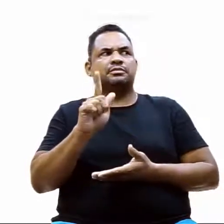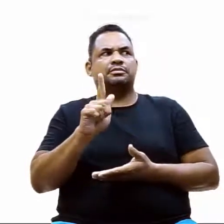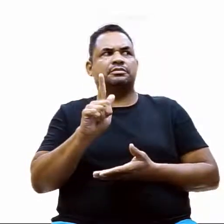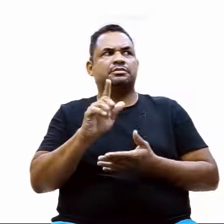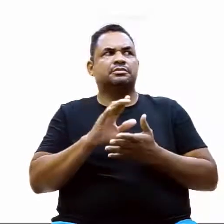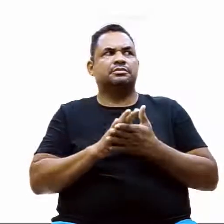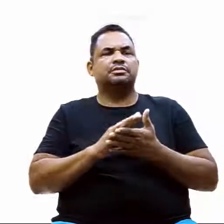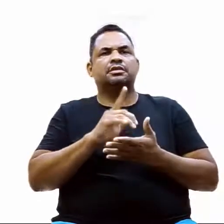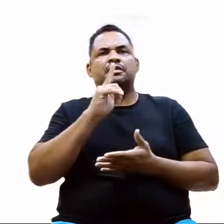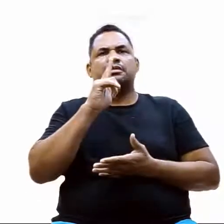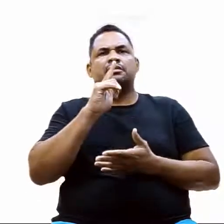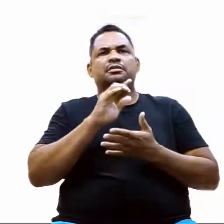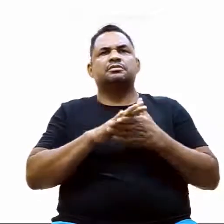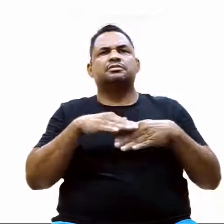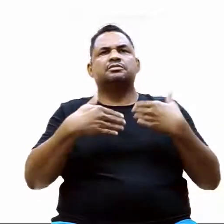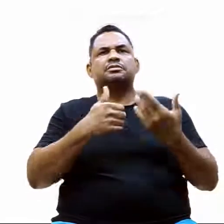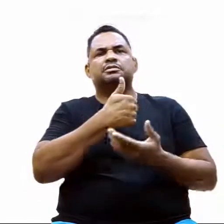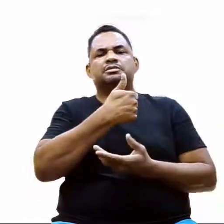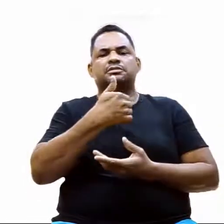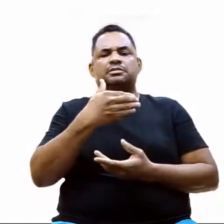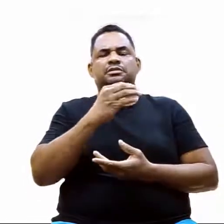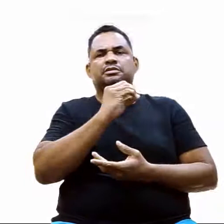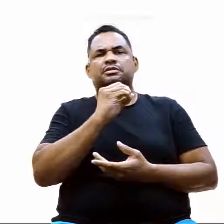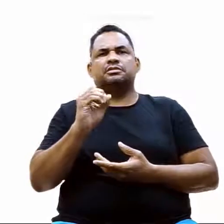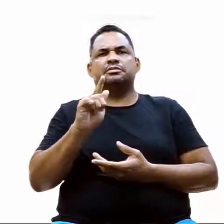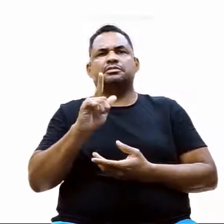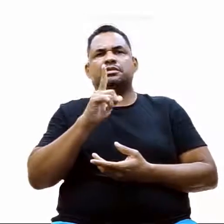eu peguei 100 gramas de água,